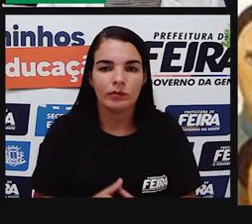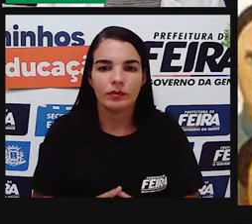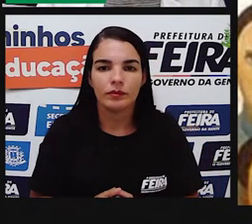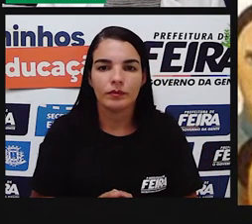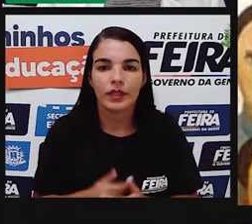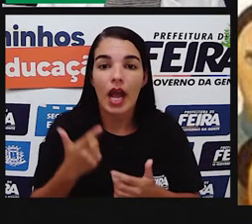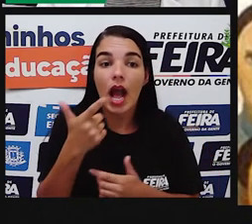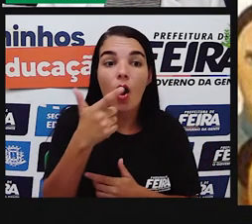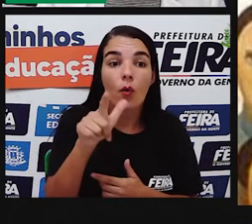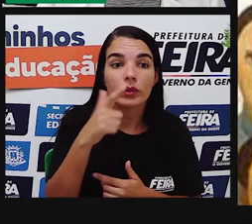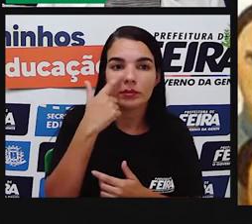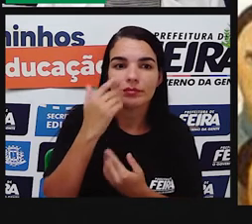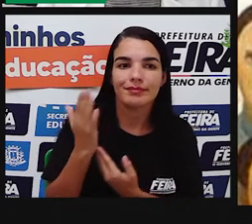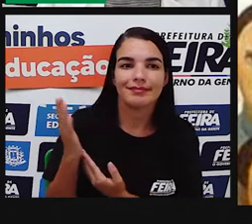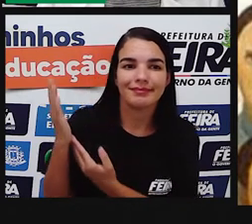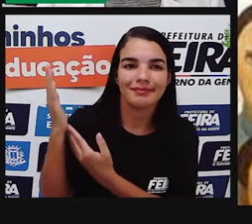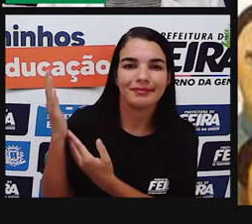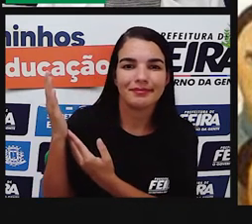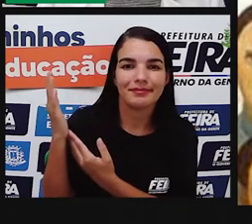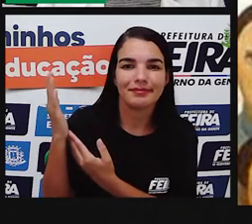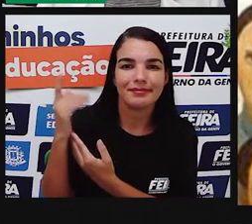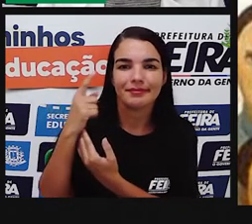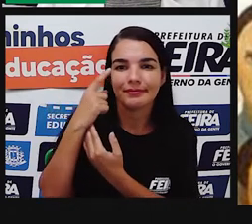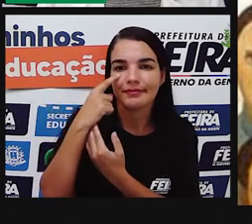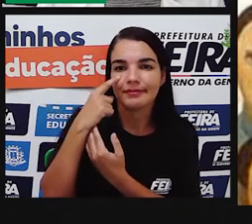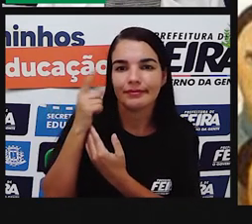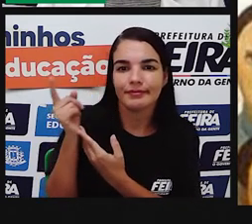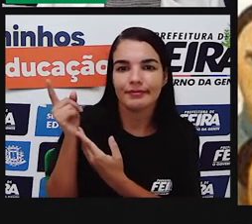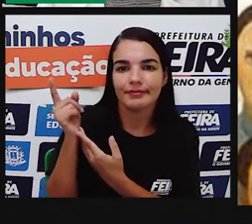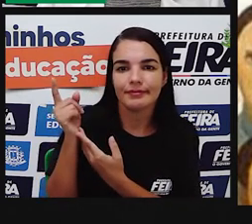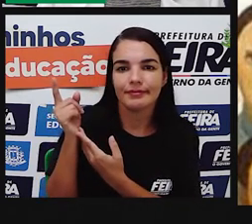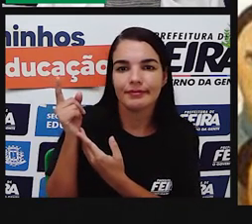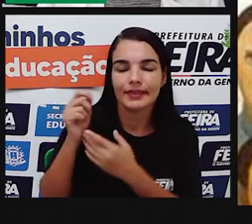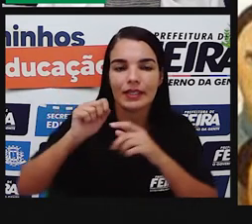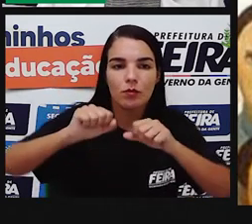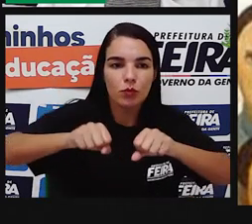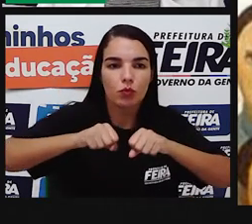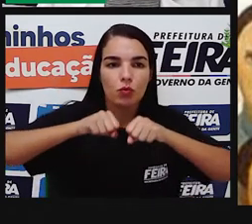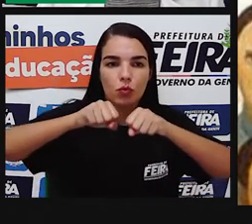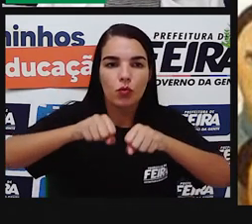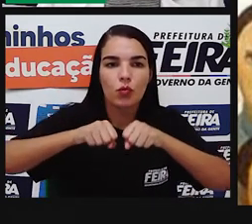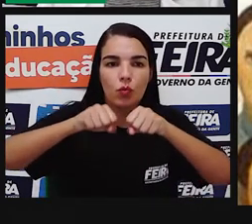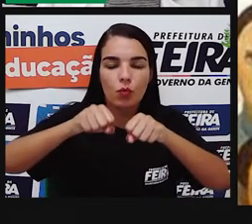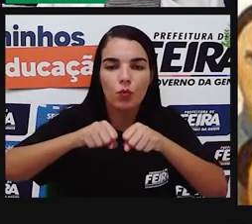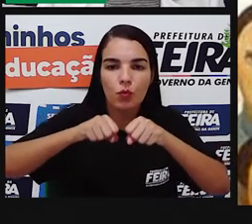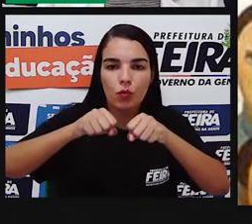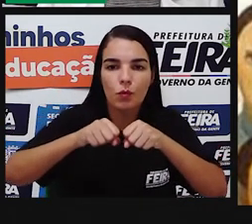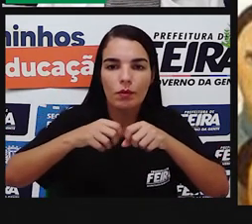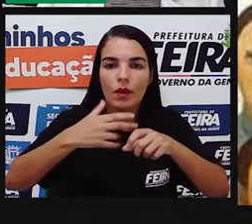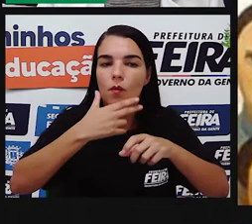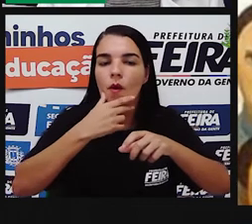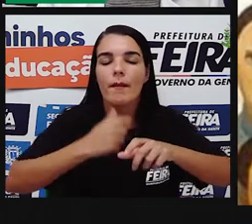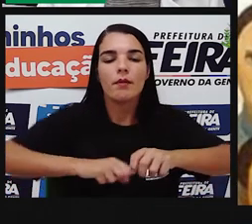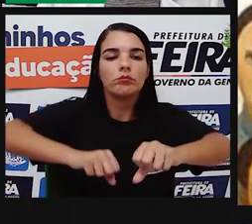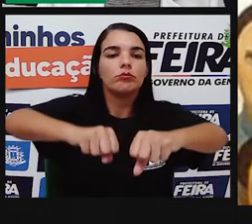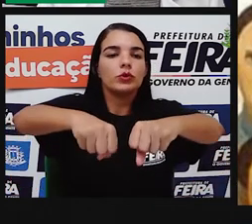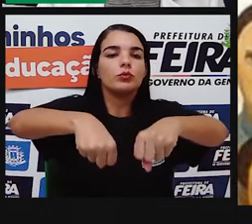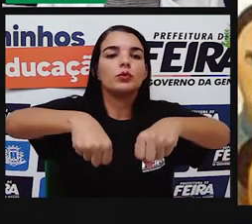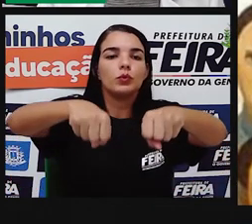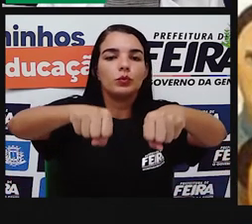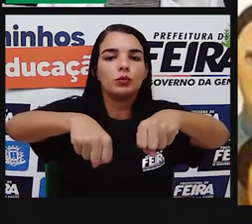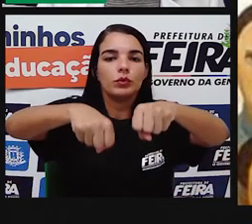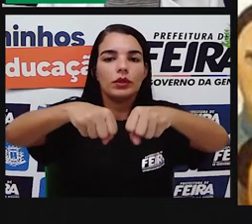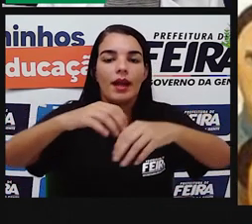Observe a outra imagem. Nós percebemos aí uma estátua com um homem montado no cavalo